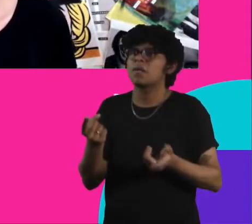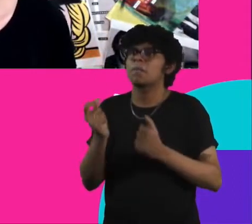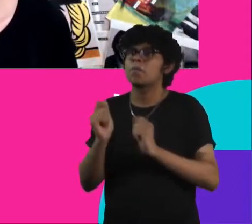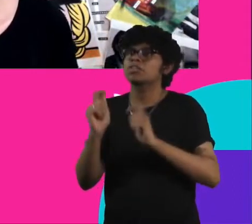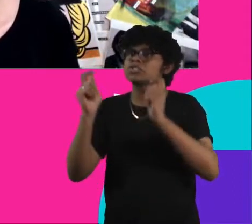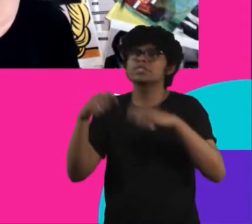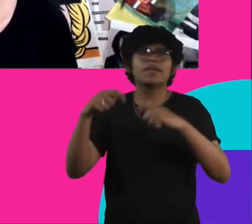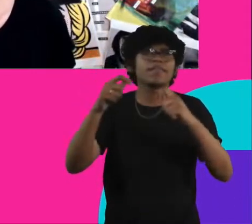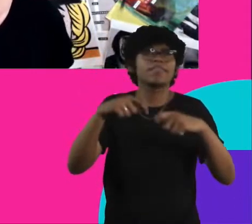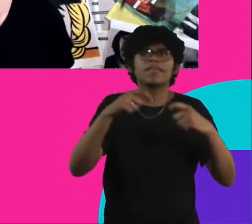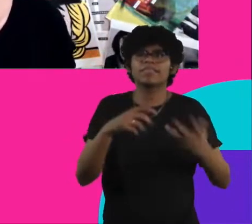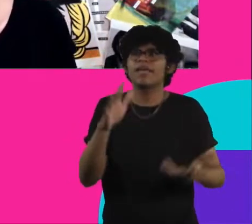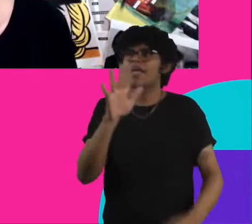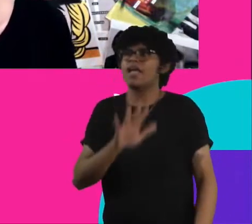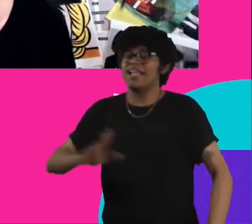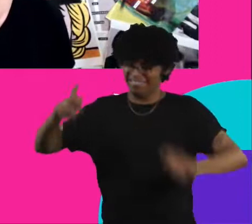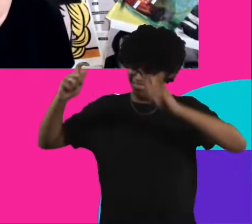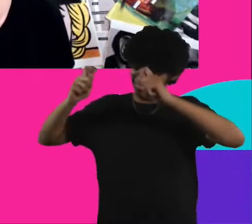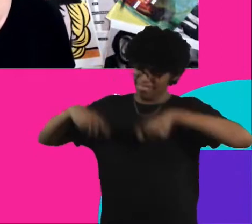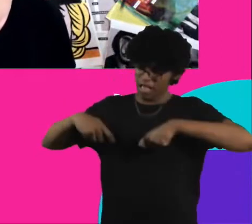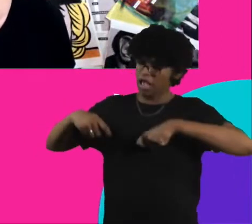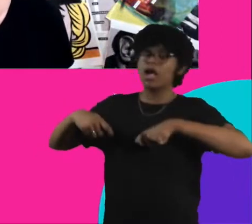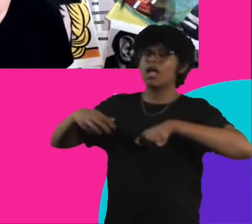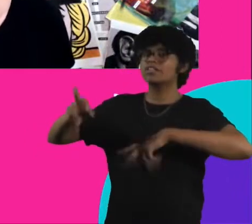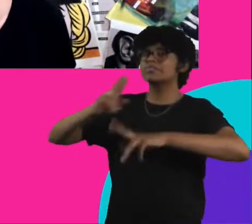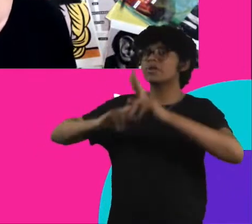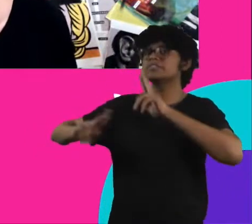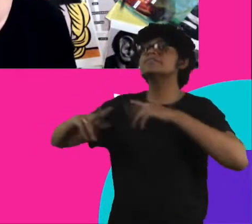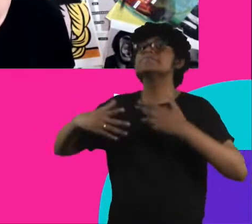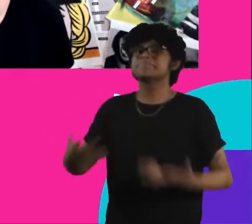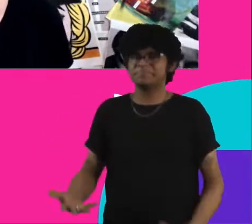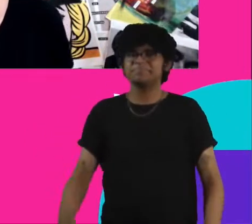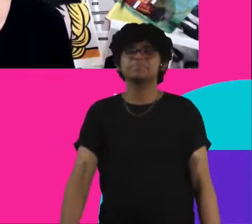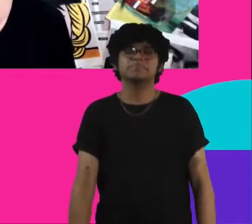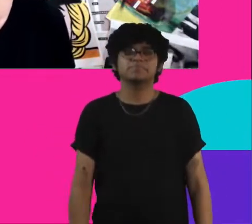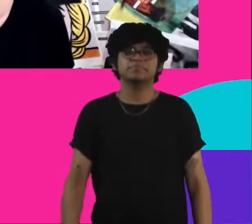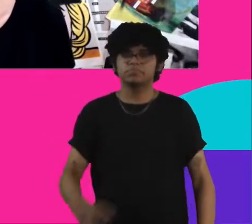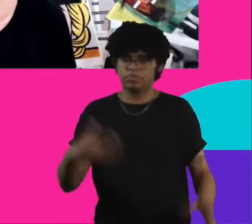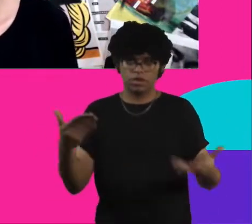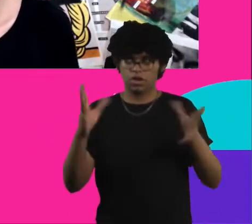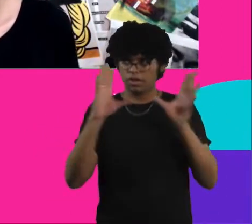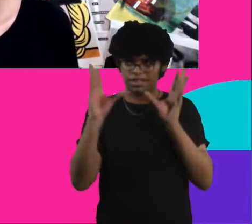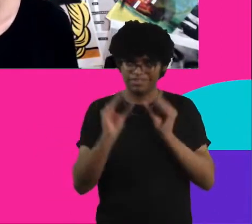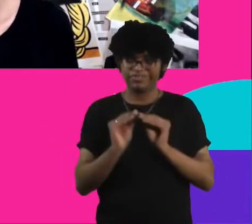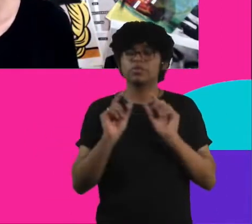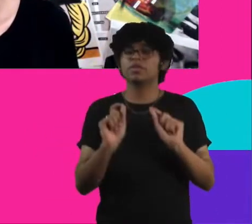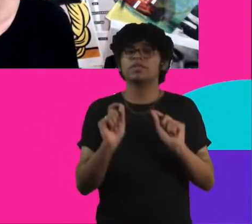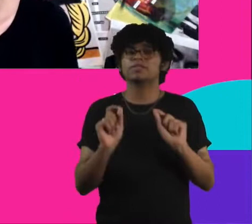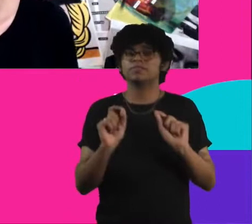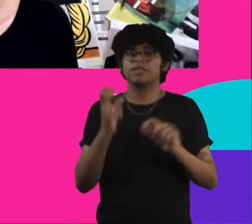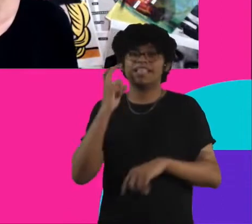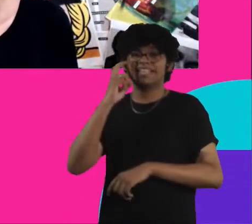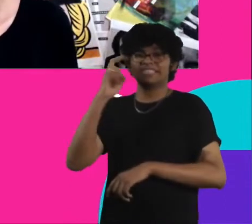possíveis cenários, as possibilidades de respostas. Dito isso, para fechar, quando eu falo de